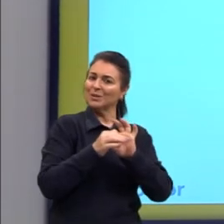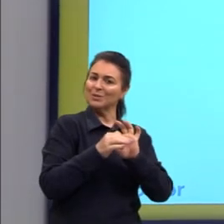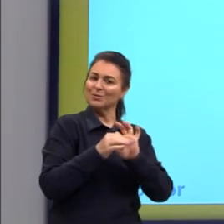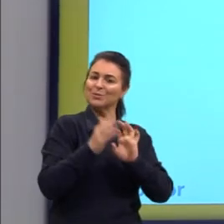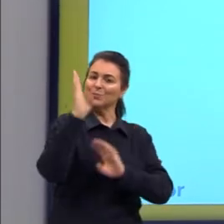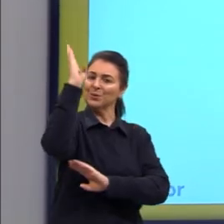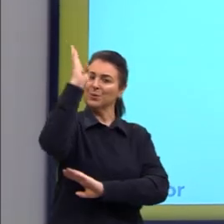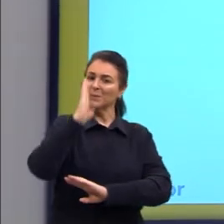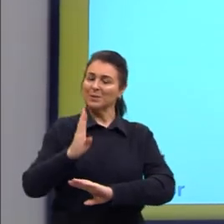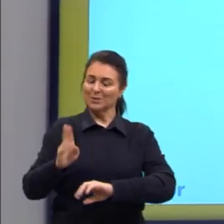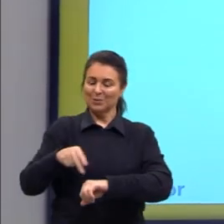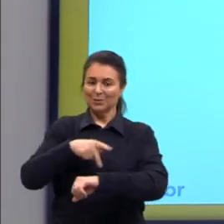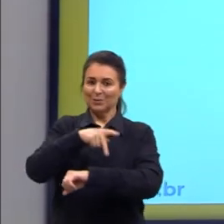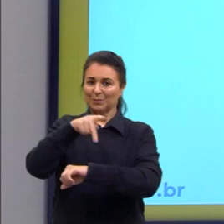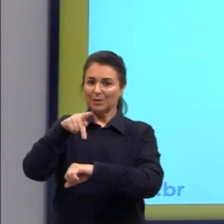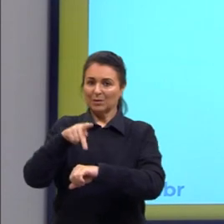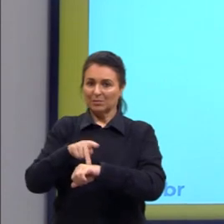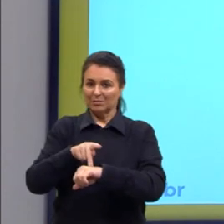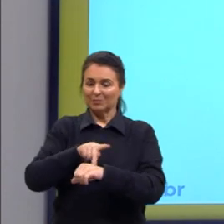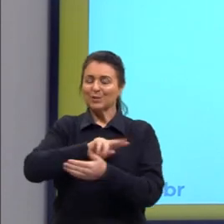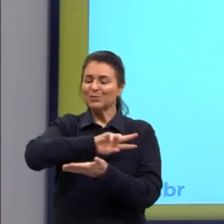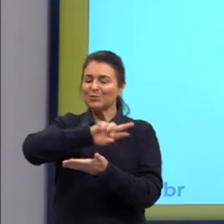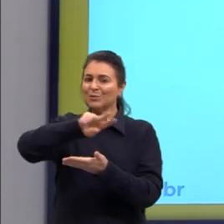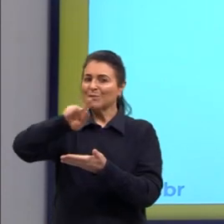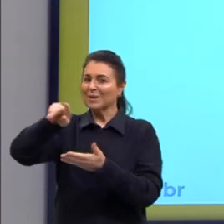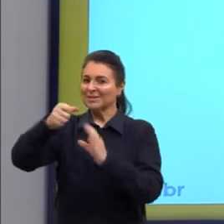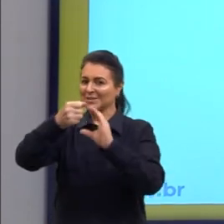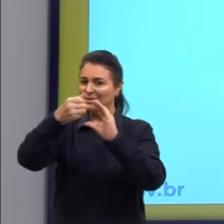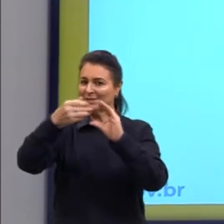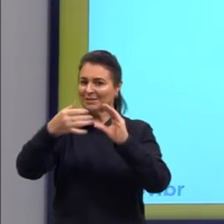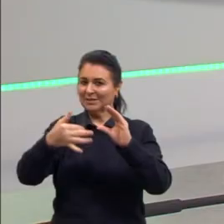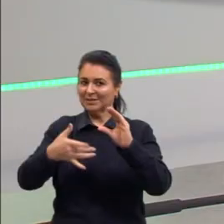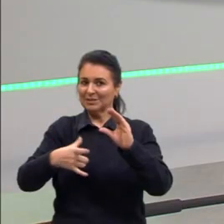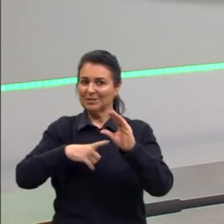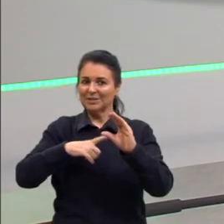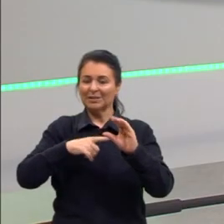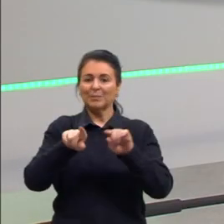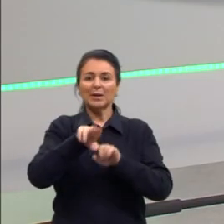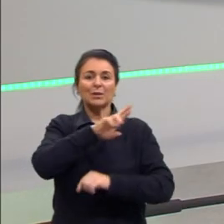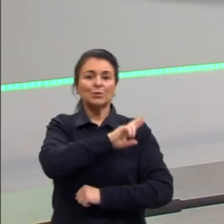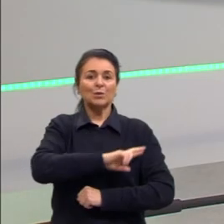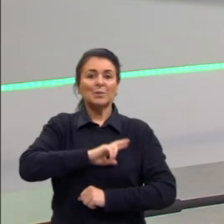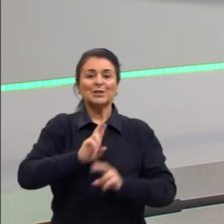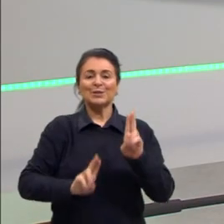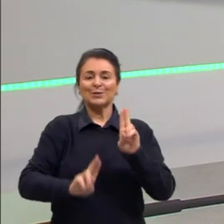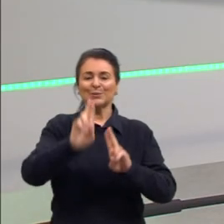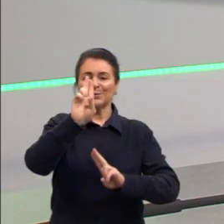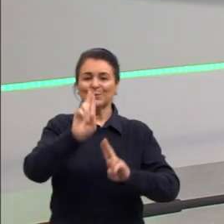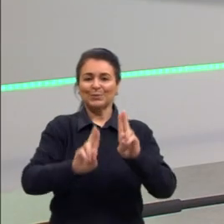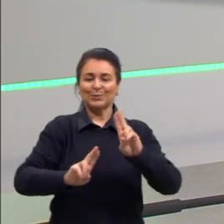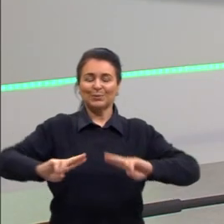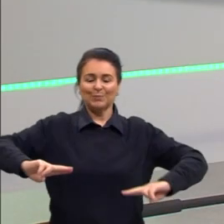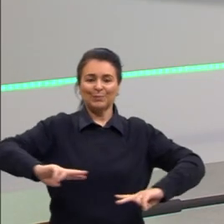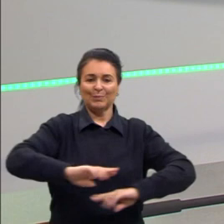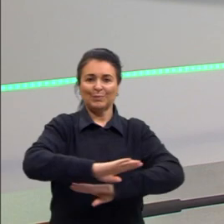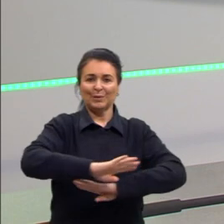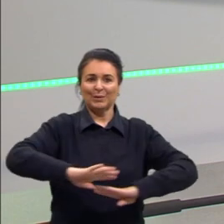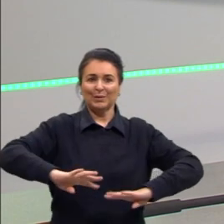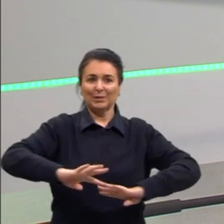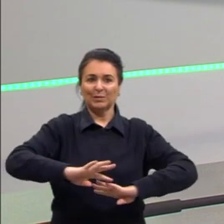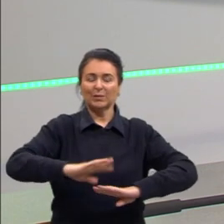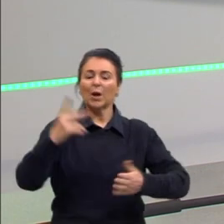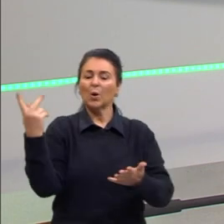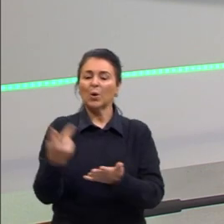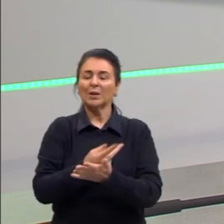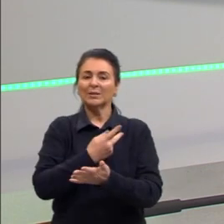que é o Brasil não é um país totalmente diverso que também temos os romances urbanos né aqueles que passam